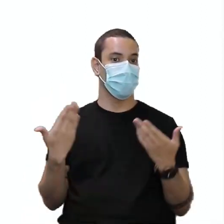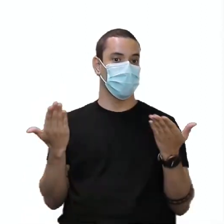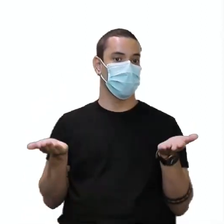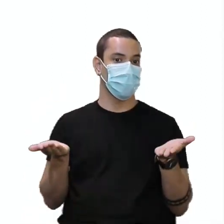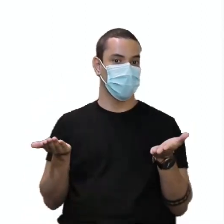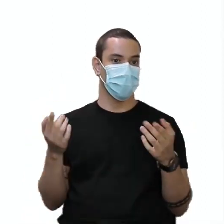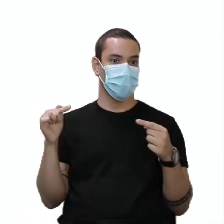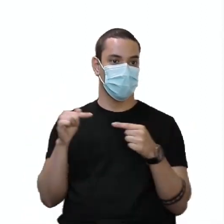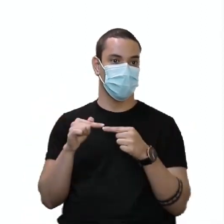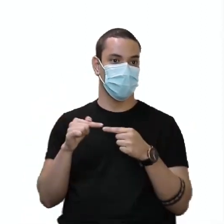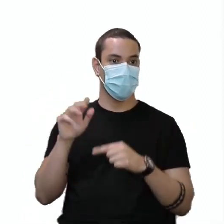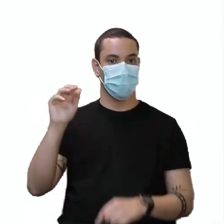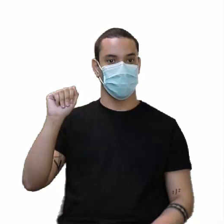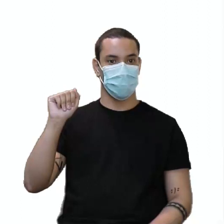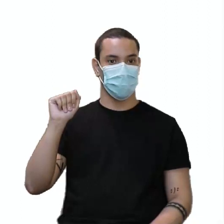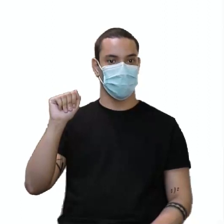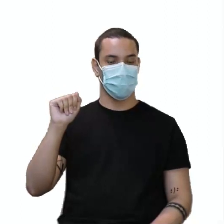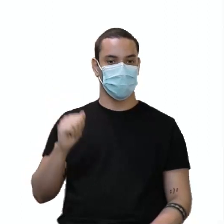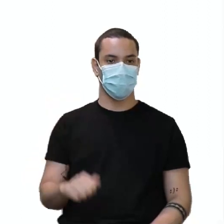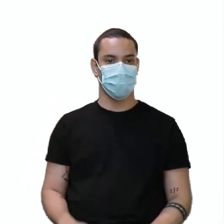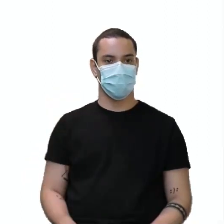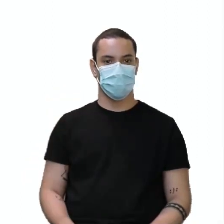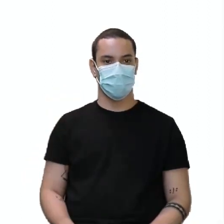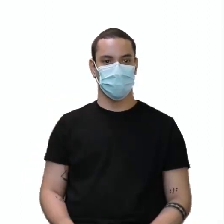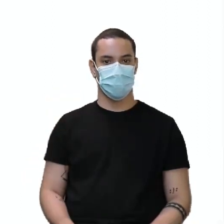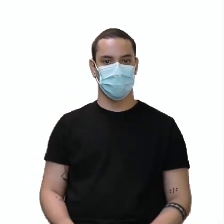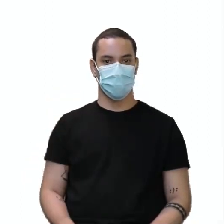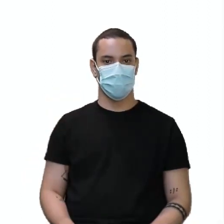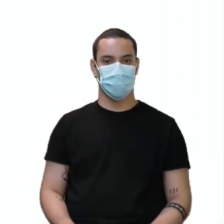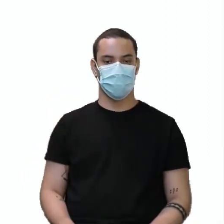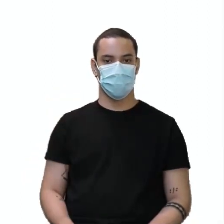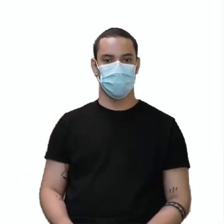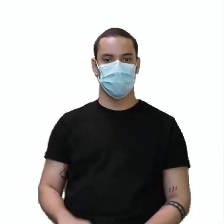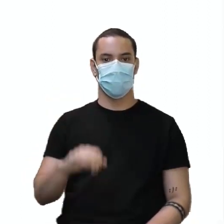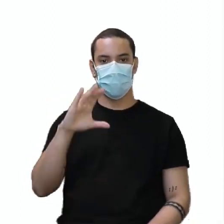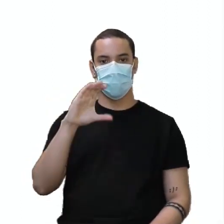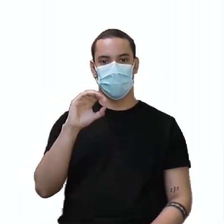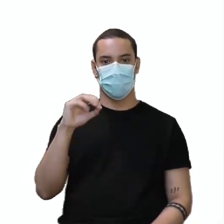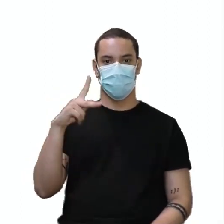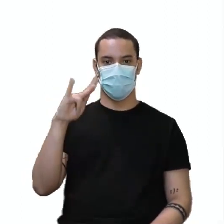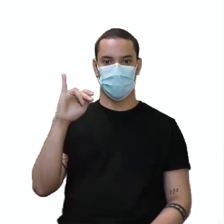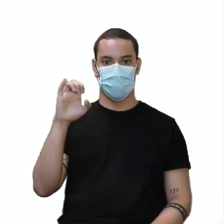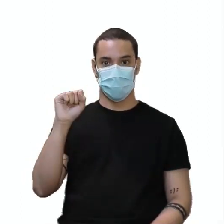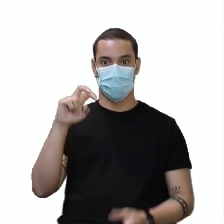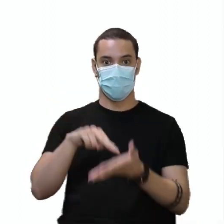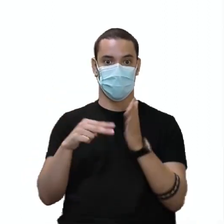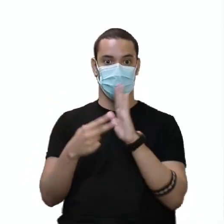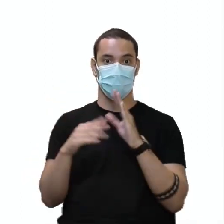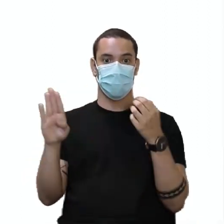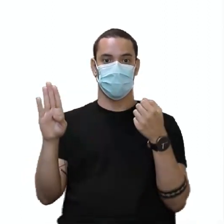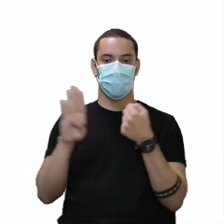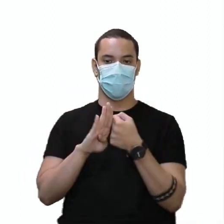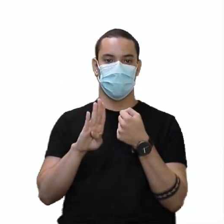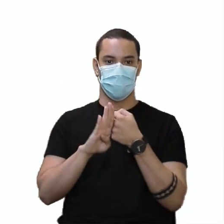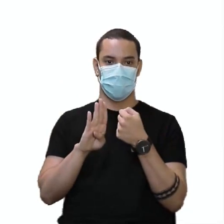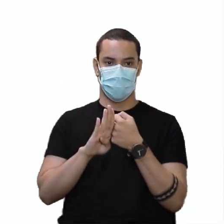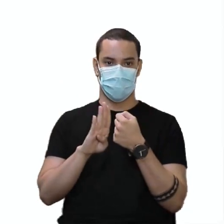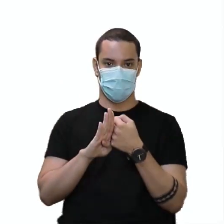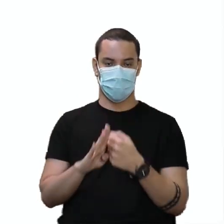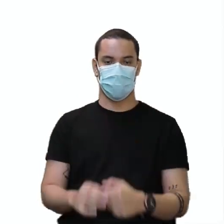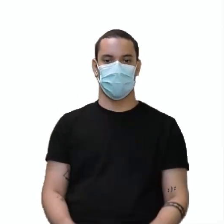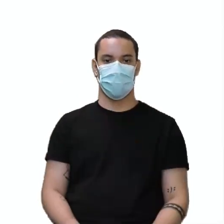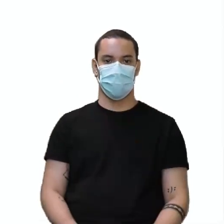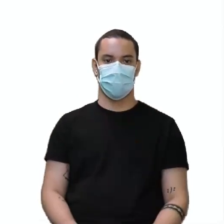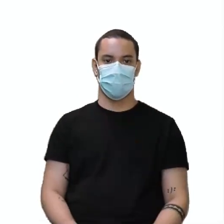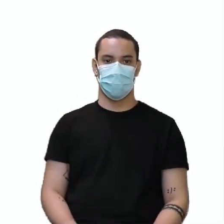tem good cookies ou well cooks. A palavra cooks é um substantivo. Você precisa de um adjetivo para falar sobre a palavra